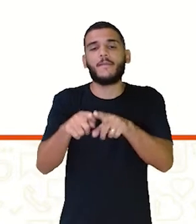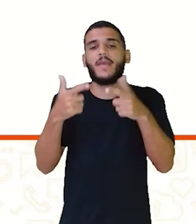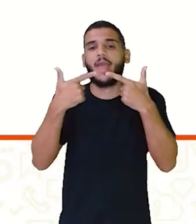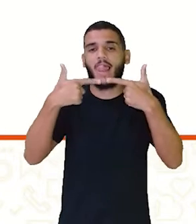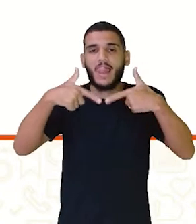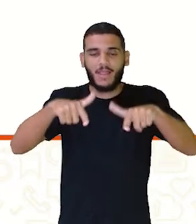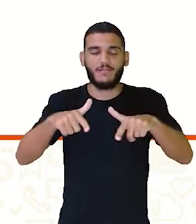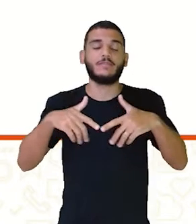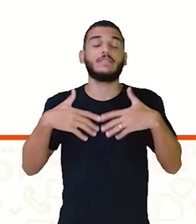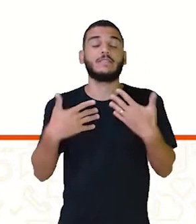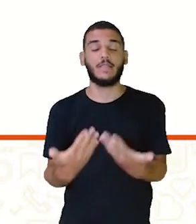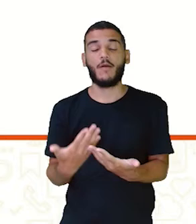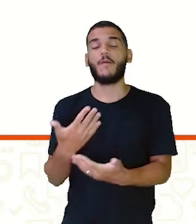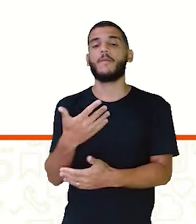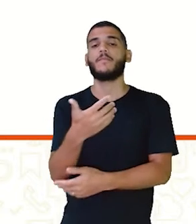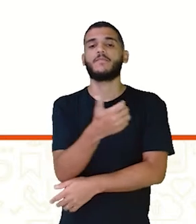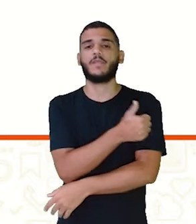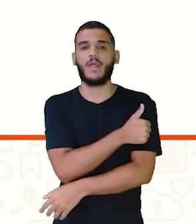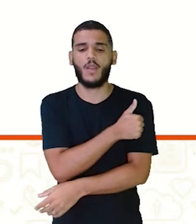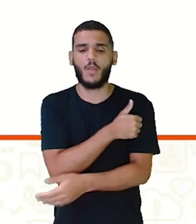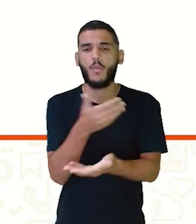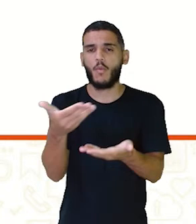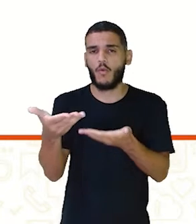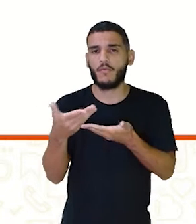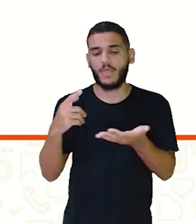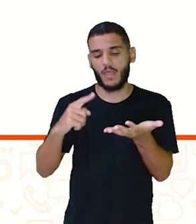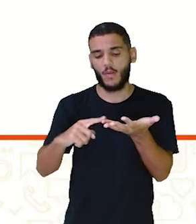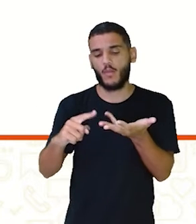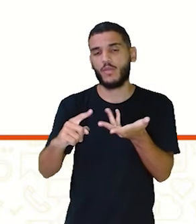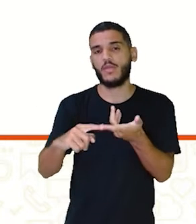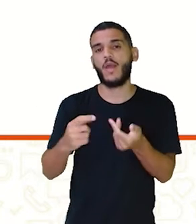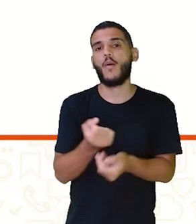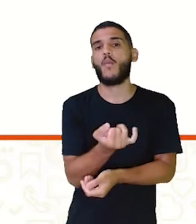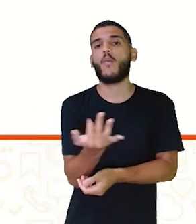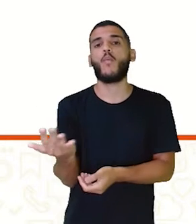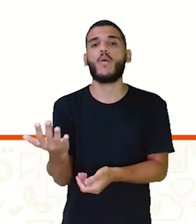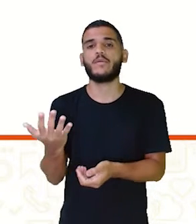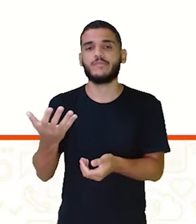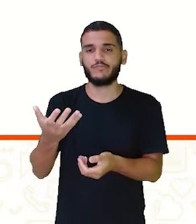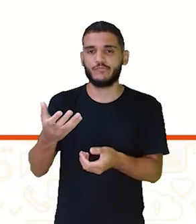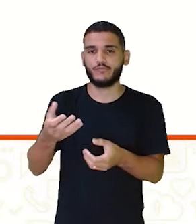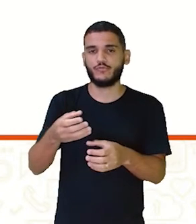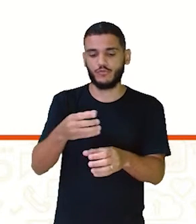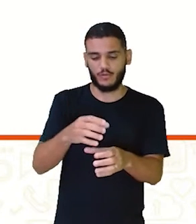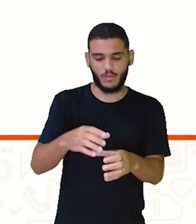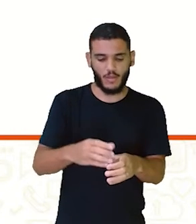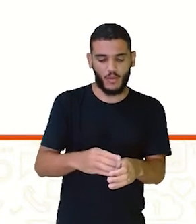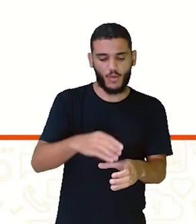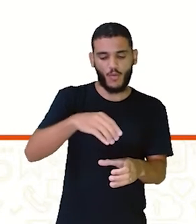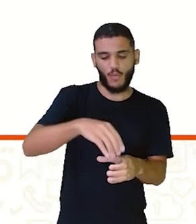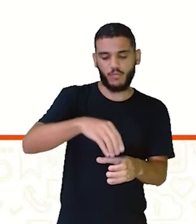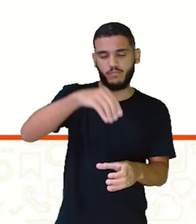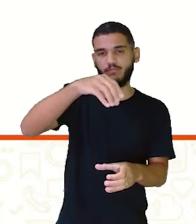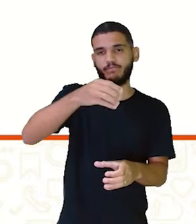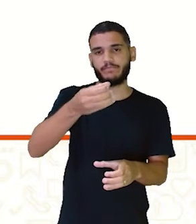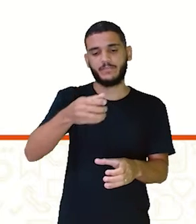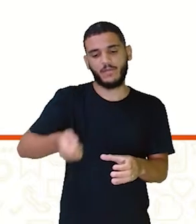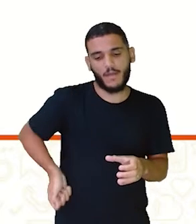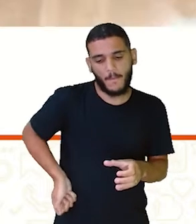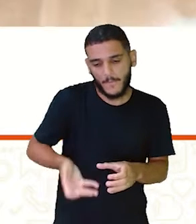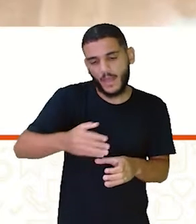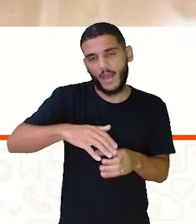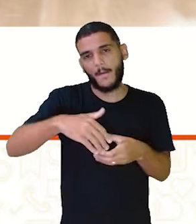linguagem. Os estudantes são convidados a contar quantos pinos derrubaram e depois verbalizam